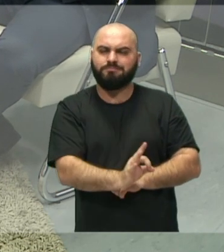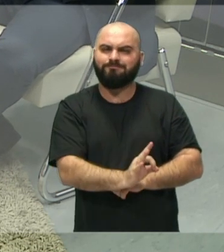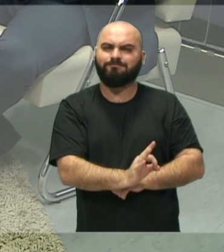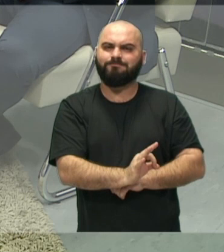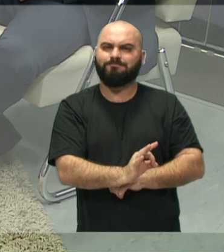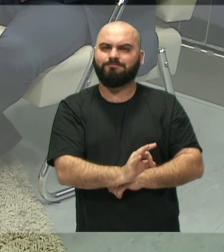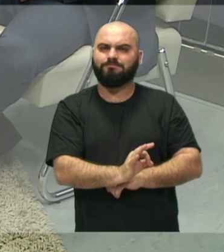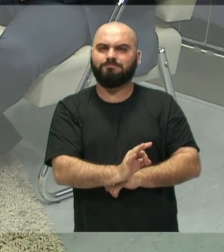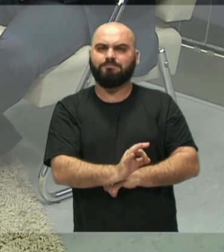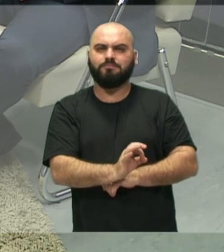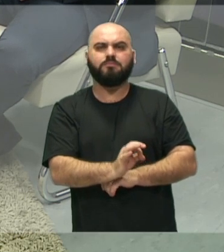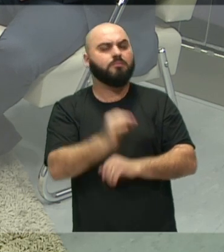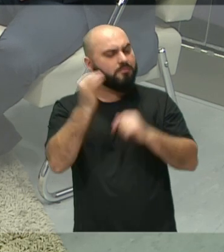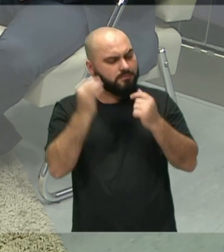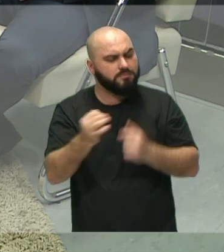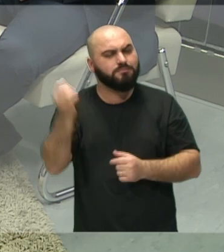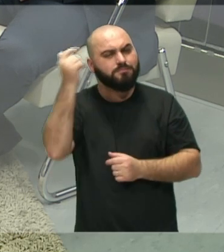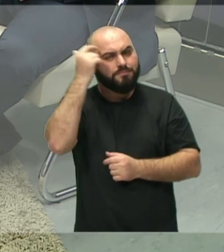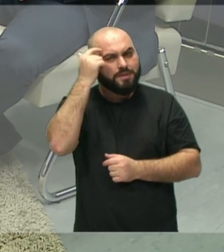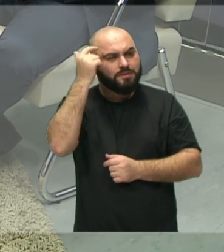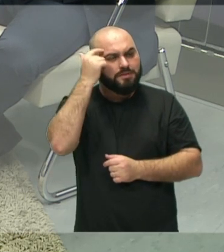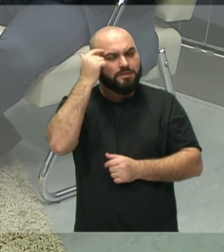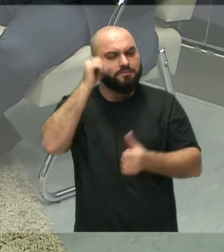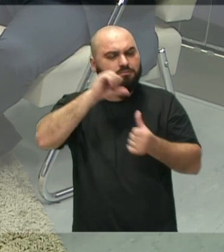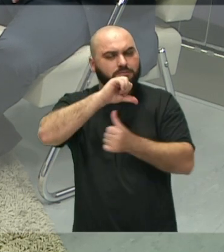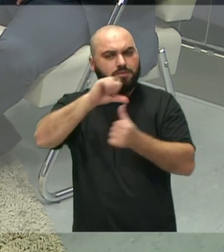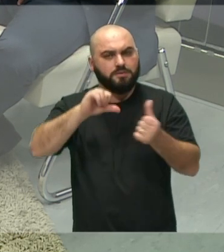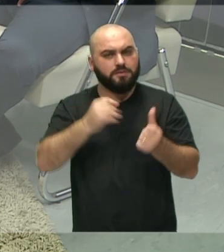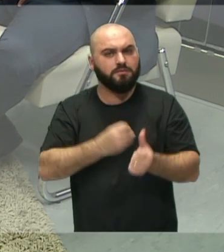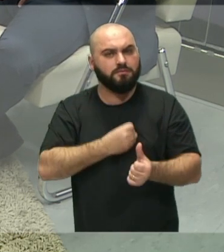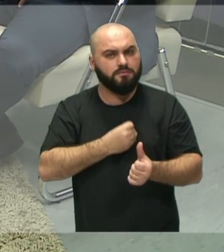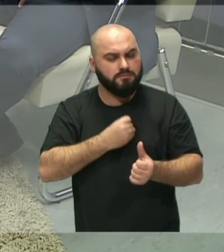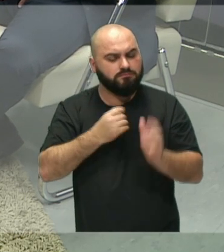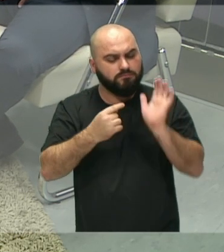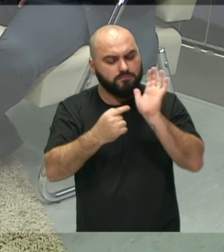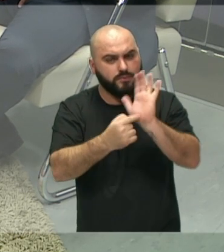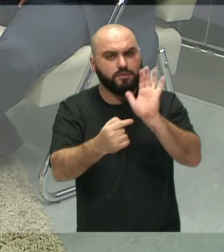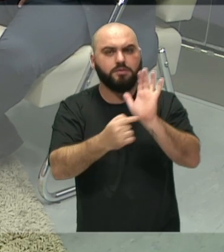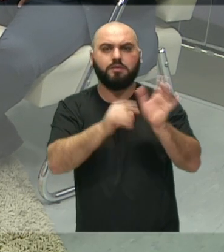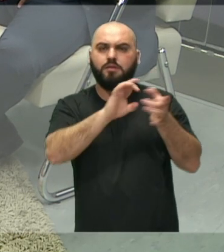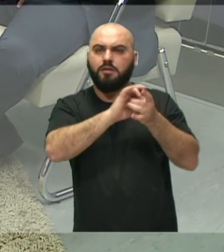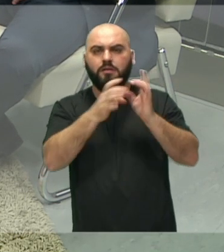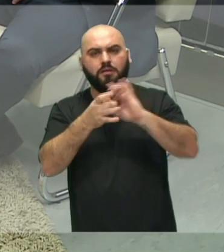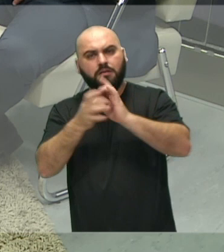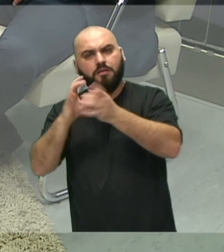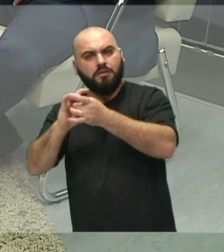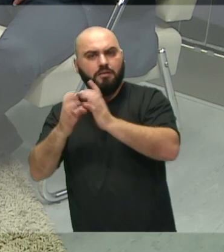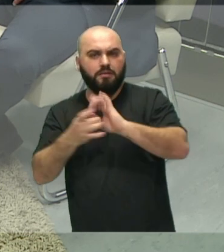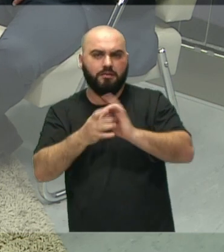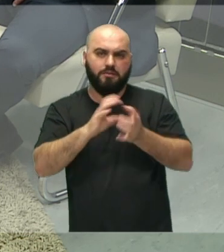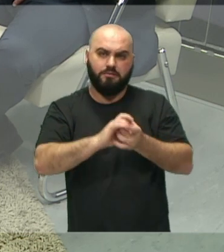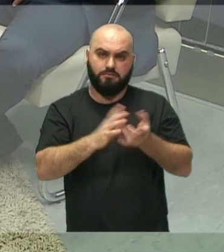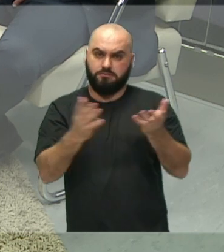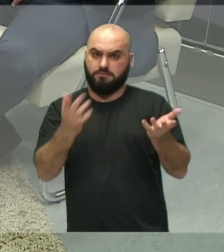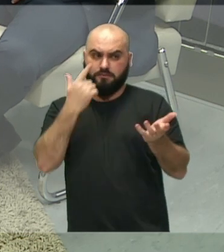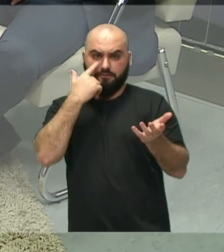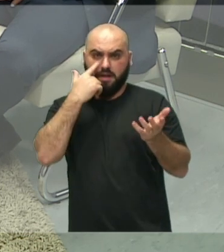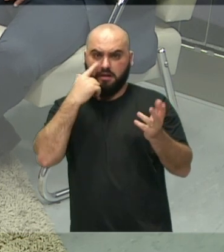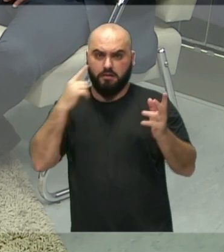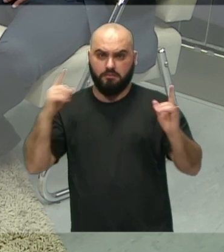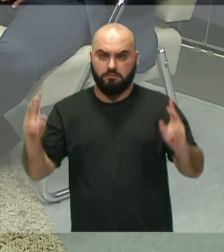tudo um momento de reflexão, de reconstrução. Eu acho que a Olimpíada ela veio para isso. Paris está aqui, tá logo ali,